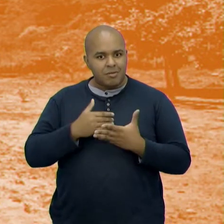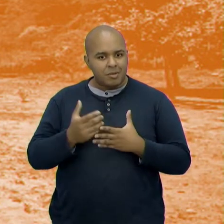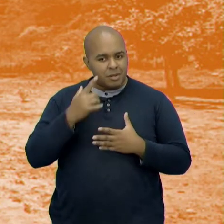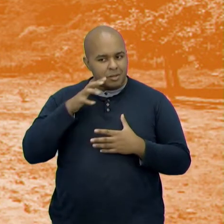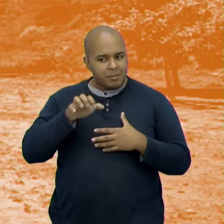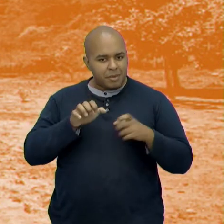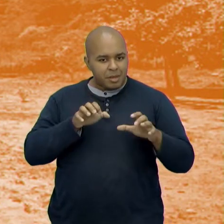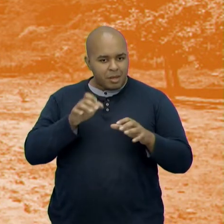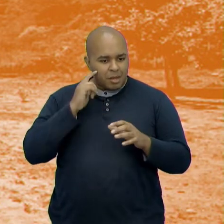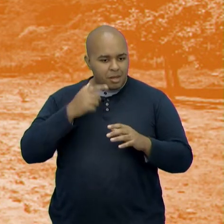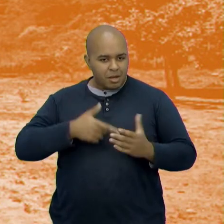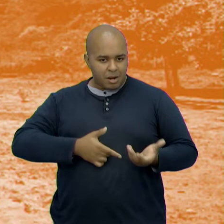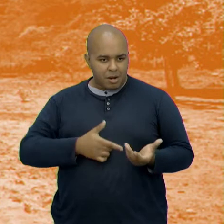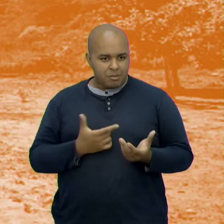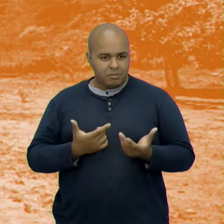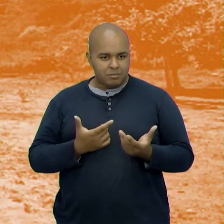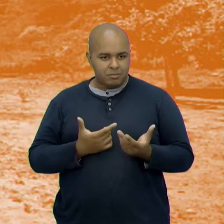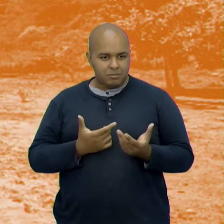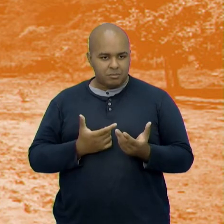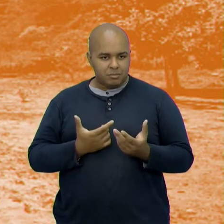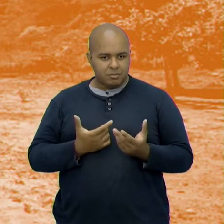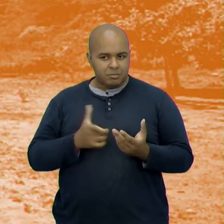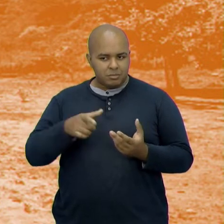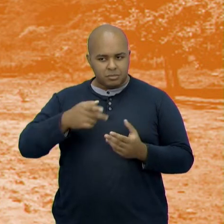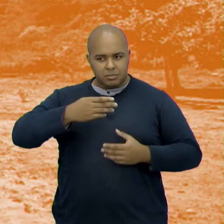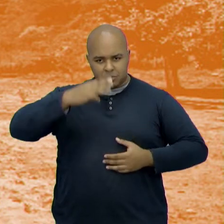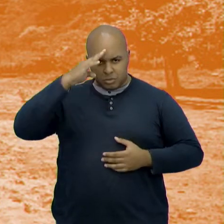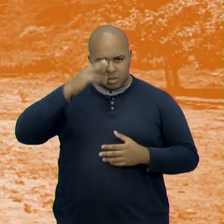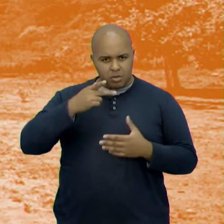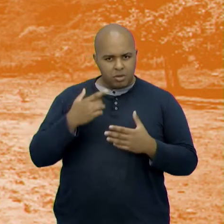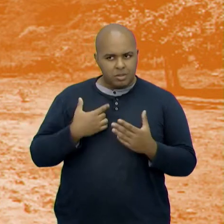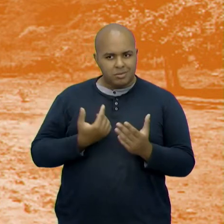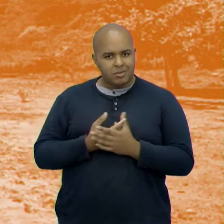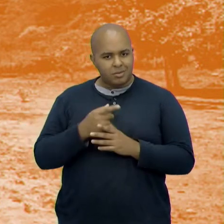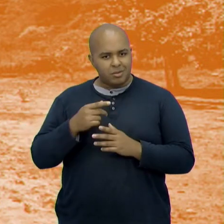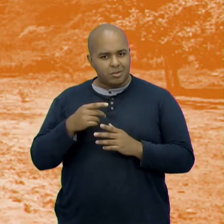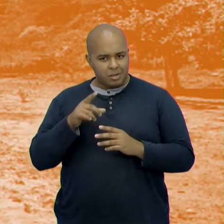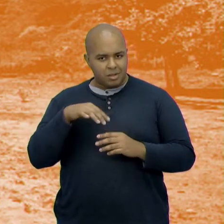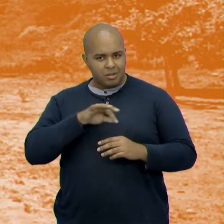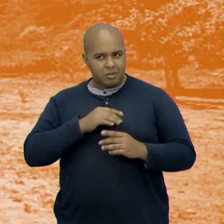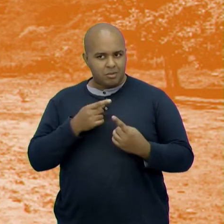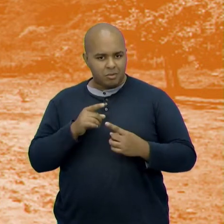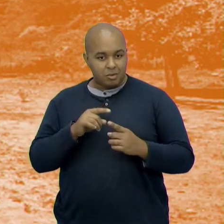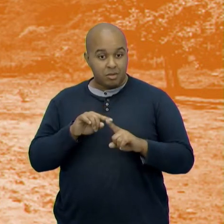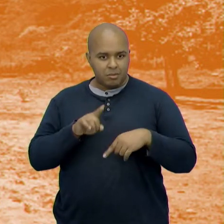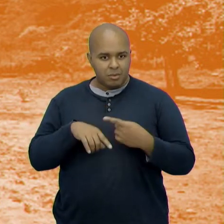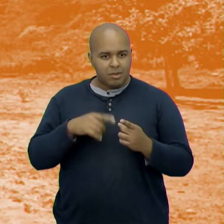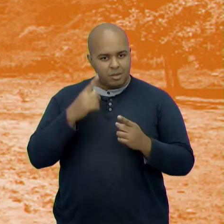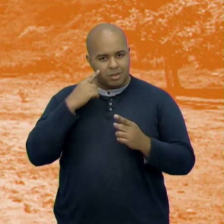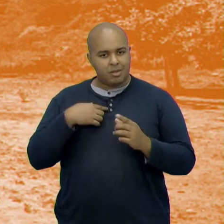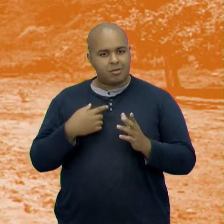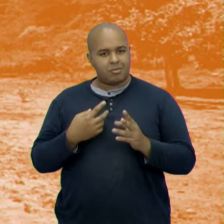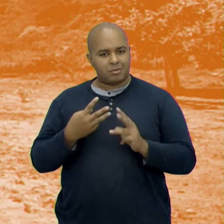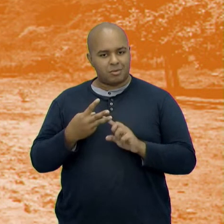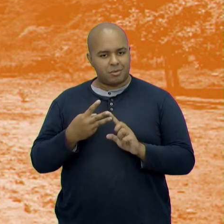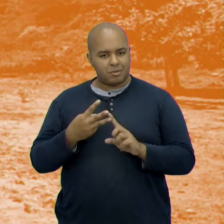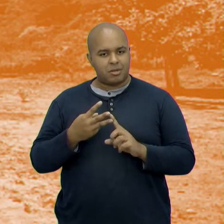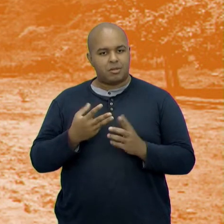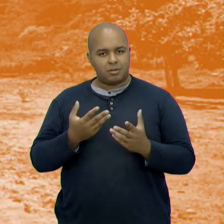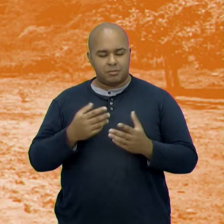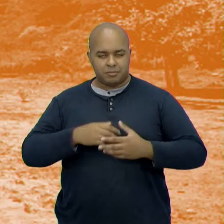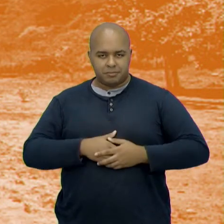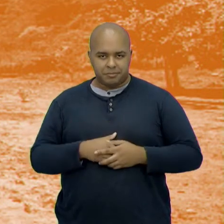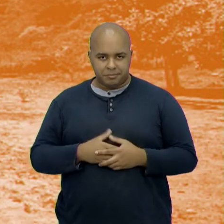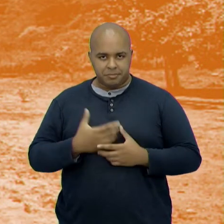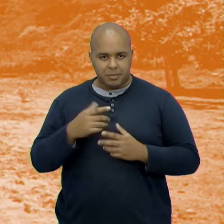começam a tomar as armas dos soldados, né, dos praças que eles enfrentavam. E aí vem o terceiro fogo. Aí